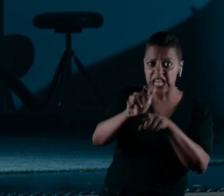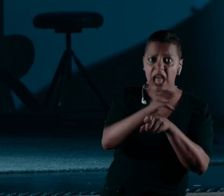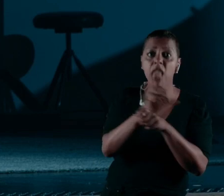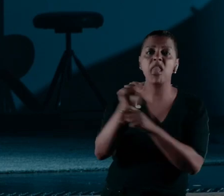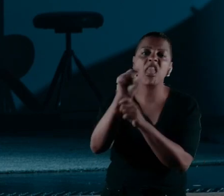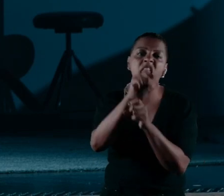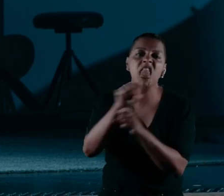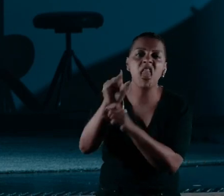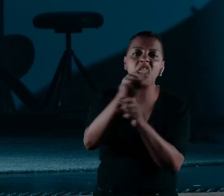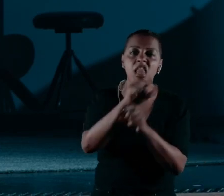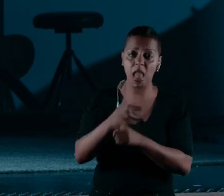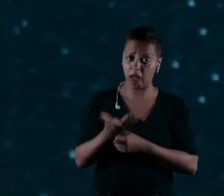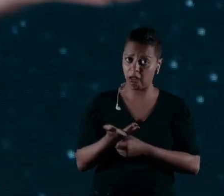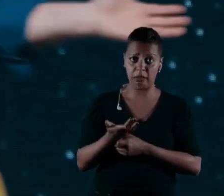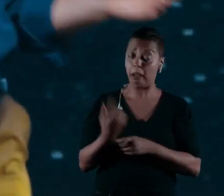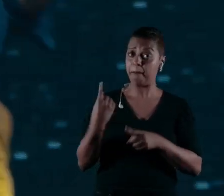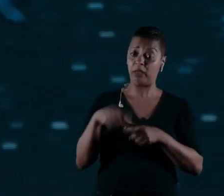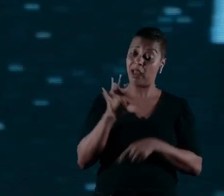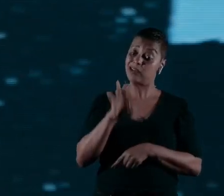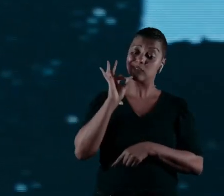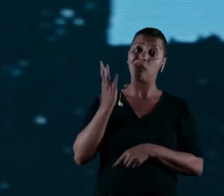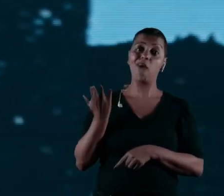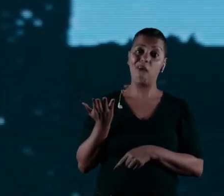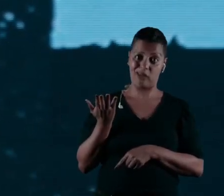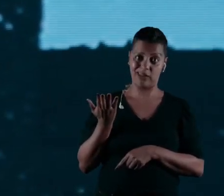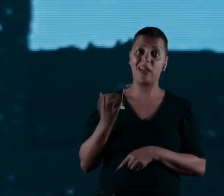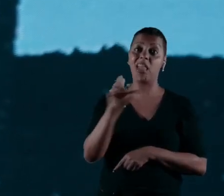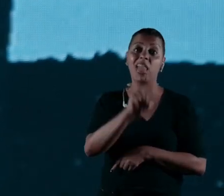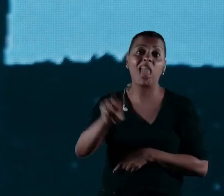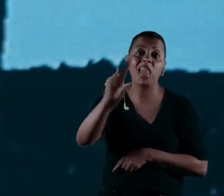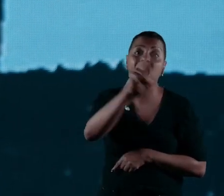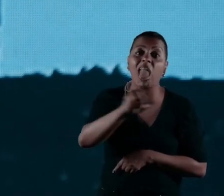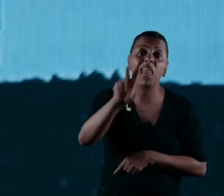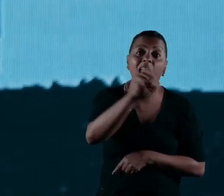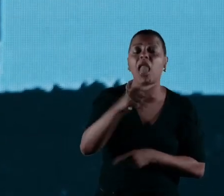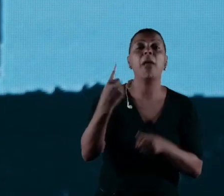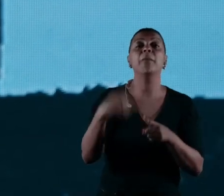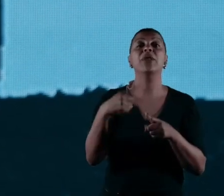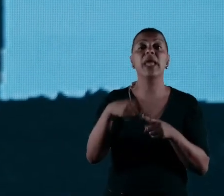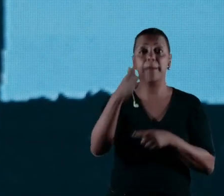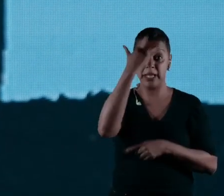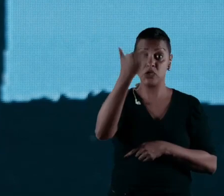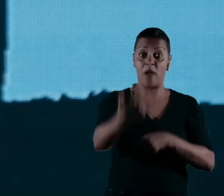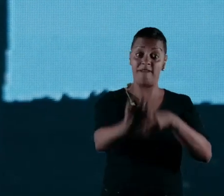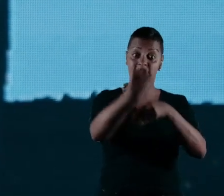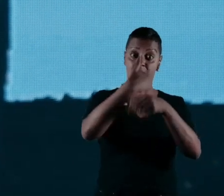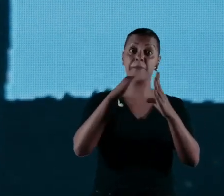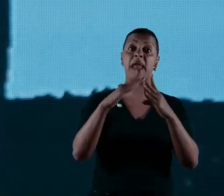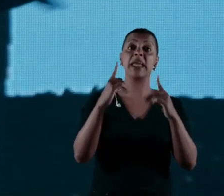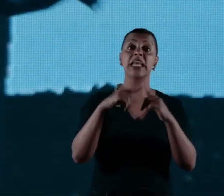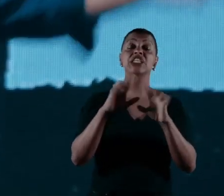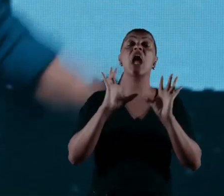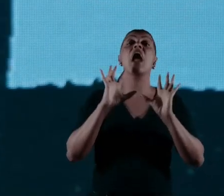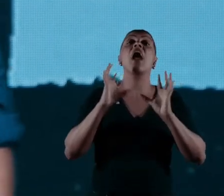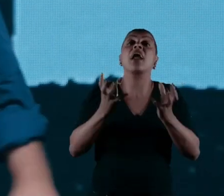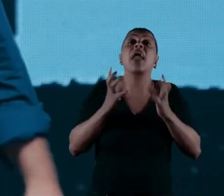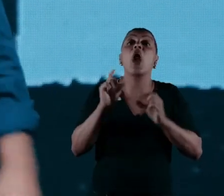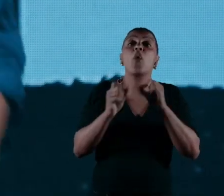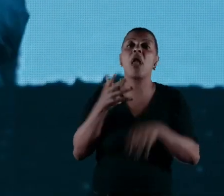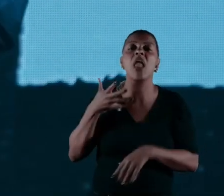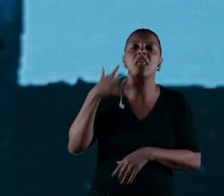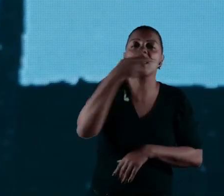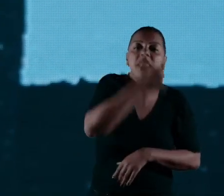Porque isso é uma escolha. Muita gente hoje vem para Cristo porque quer o quê? Quer a bênção. Quer ser salvo, mas não quer ser